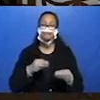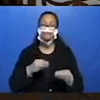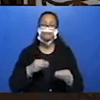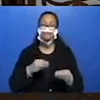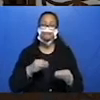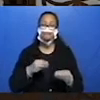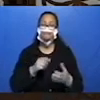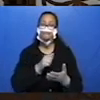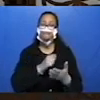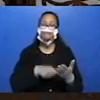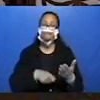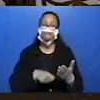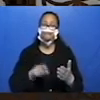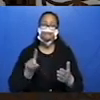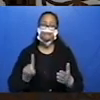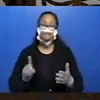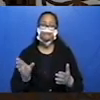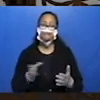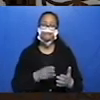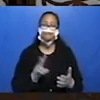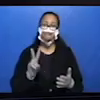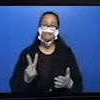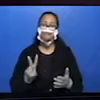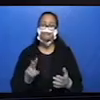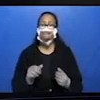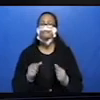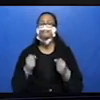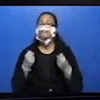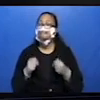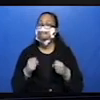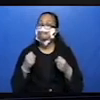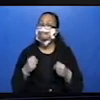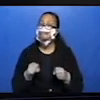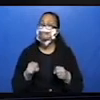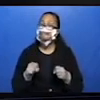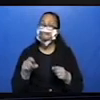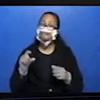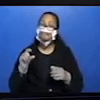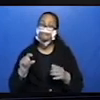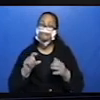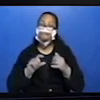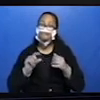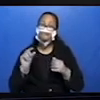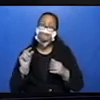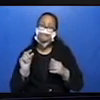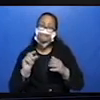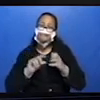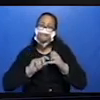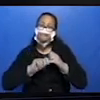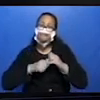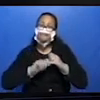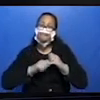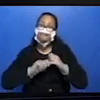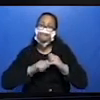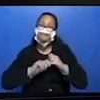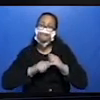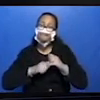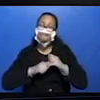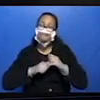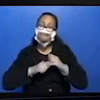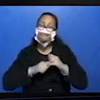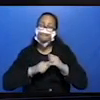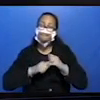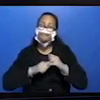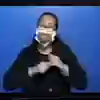2. Vamos precisar de sementes de feijão. Eu trouxe algumas sementes de